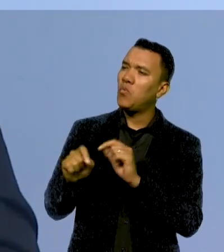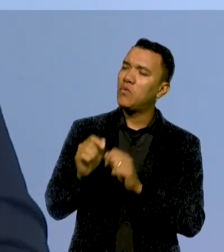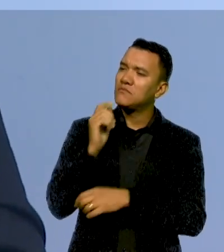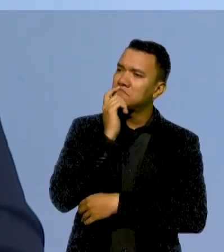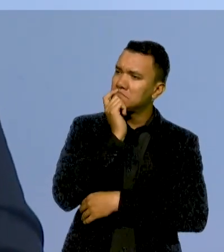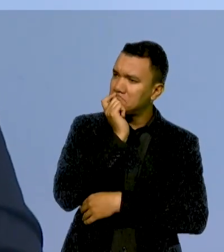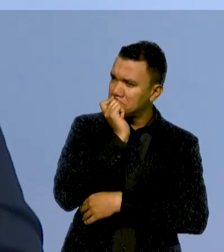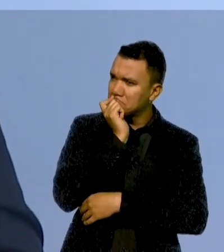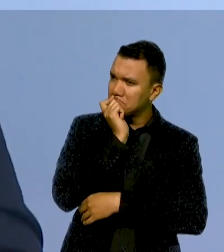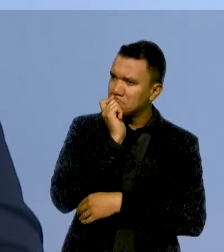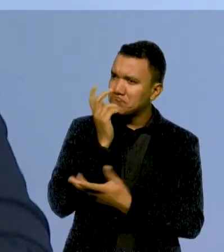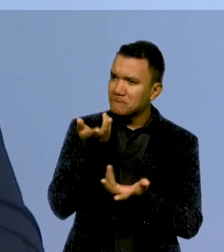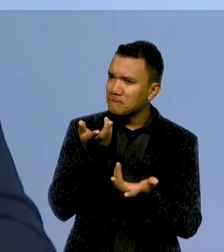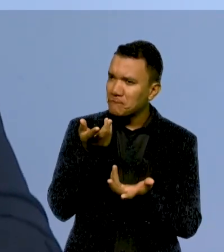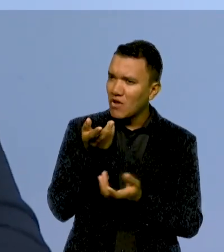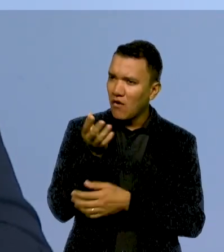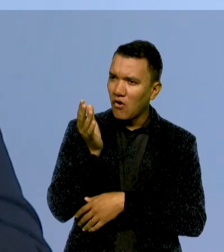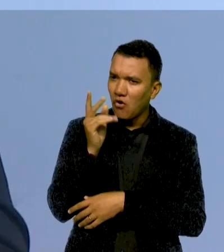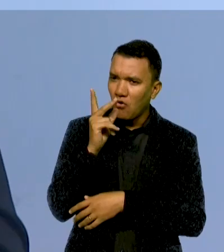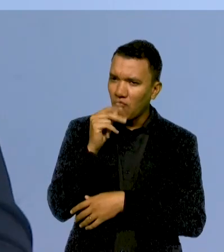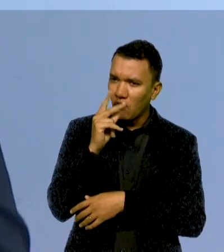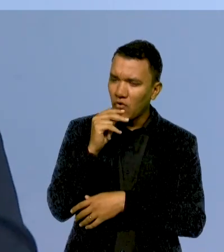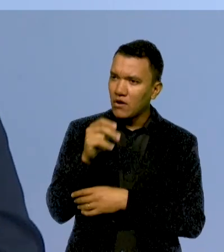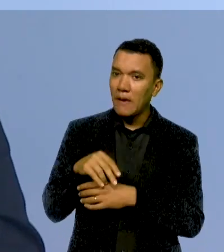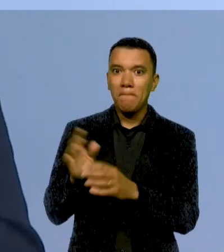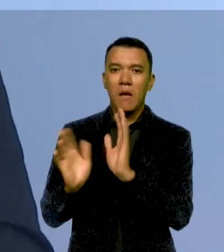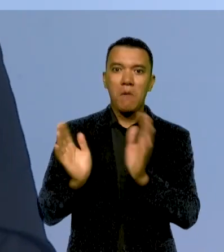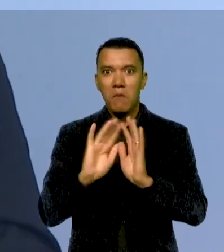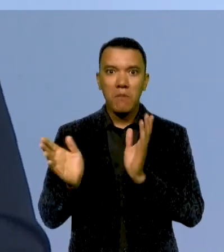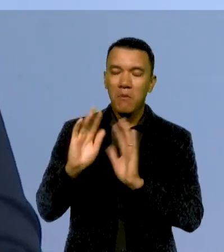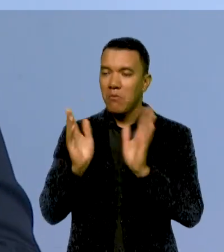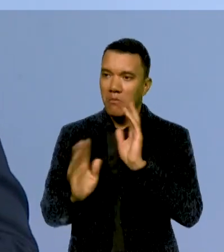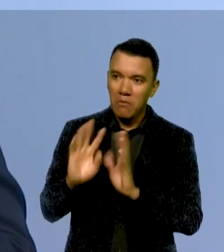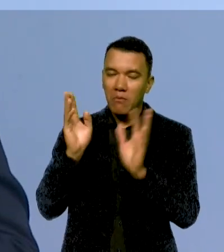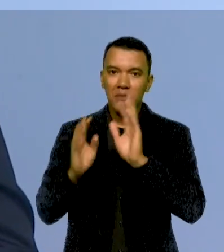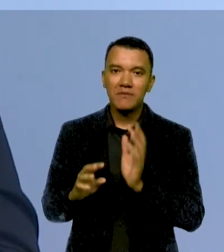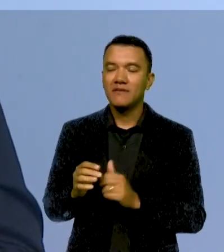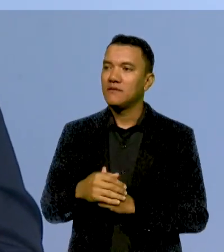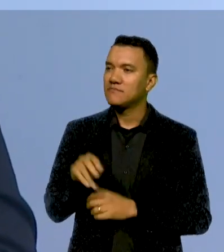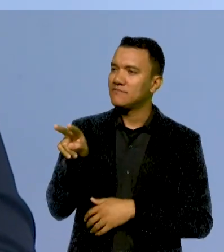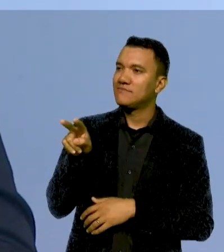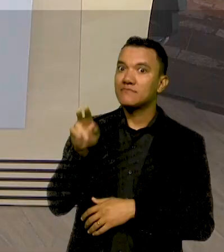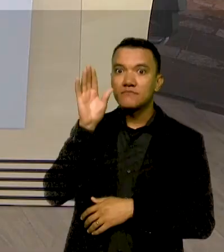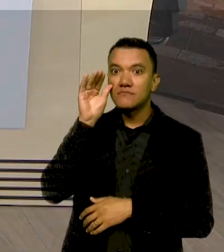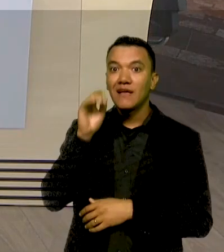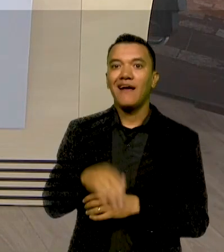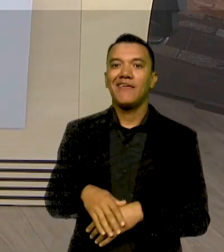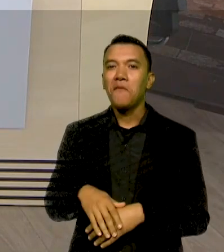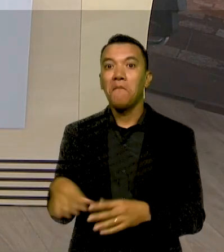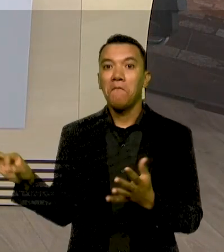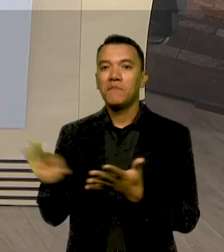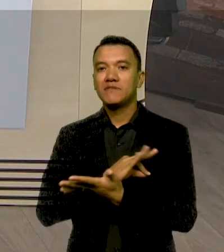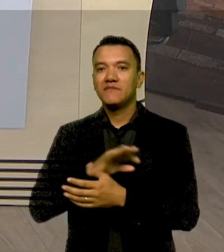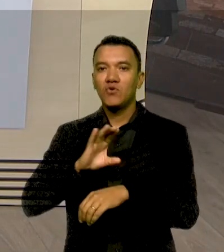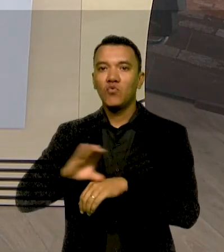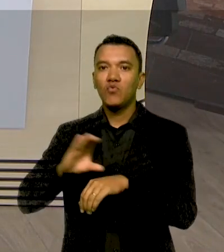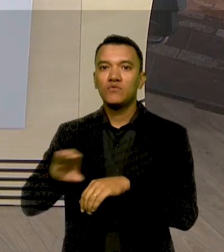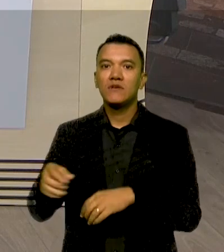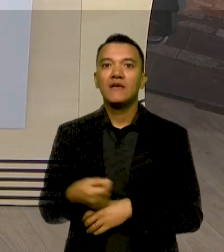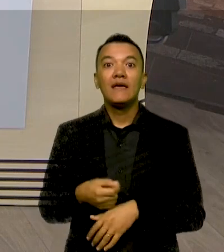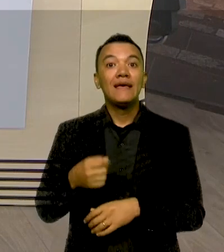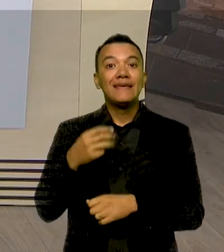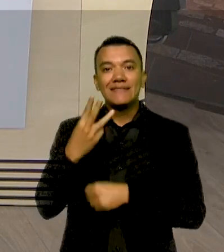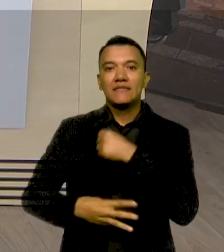falando mal de quem? Estão falando mal de alguém? Porque eles falavam muito, e o que esse povo está falando? Fui me inscrever num curso, comecei a fazer, fiz 3 anos de curso e